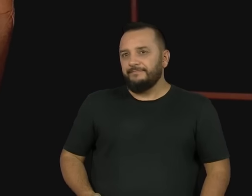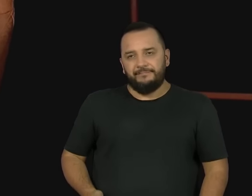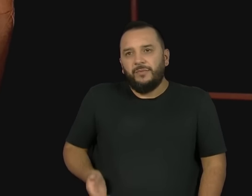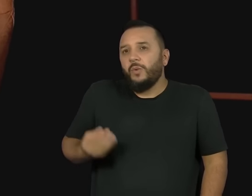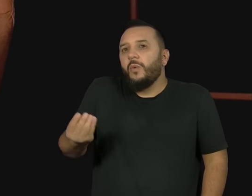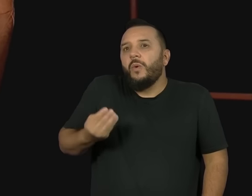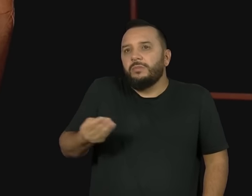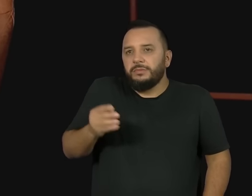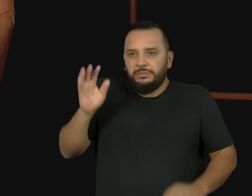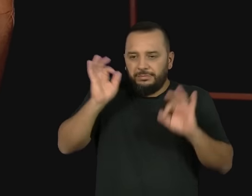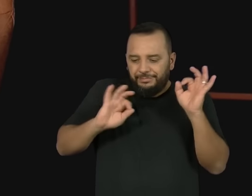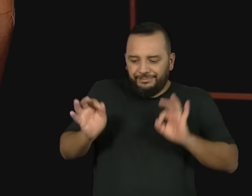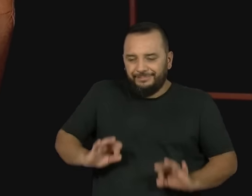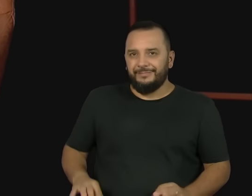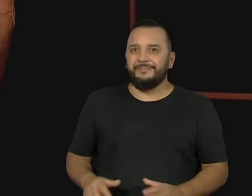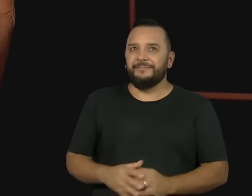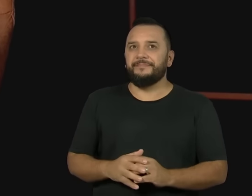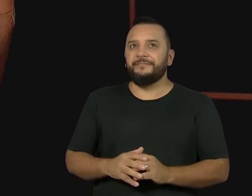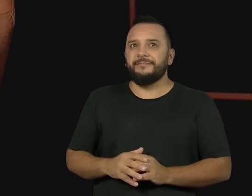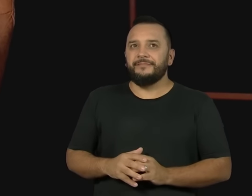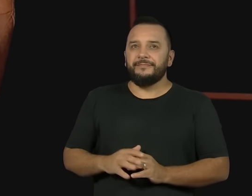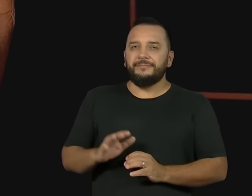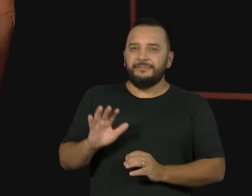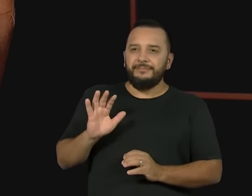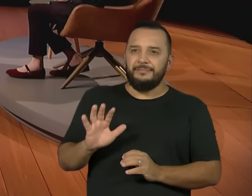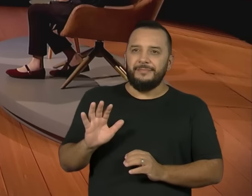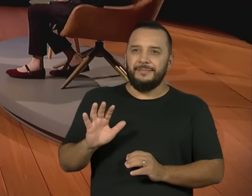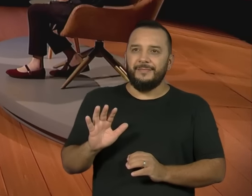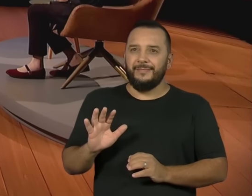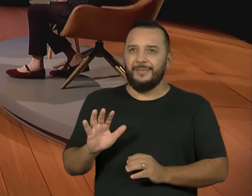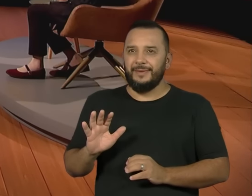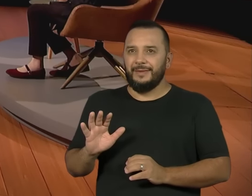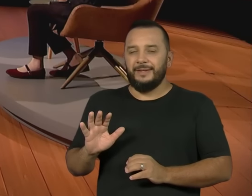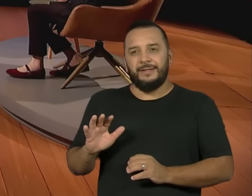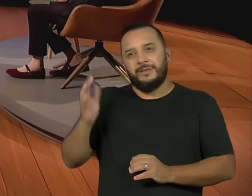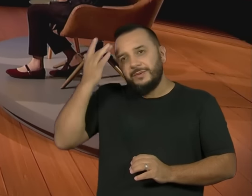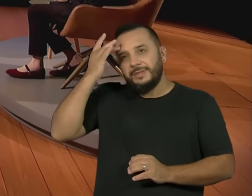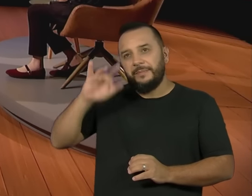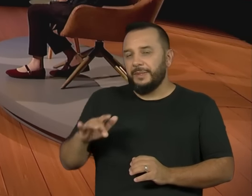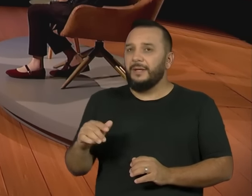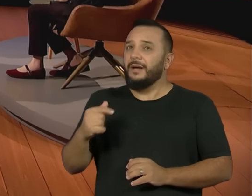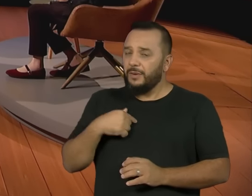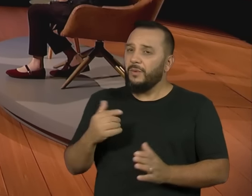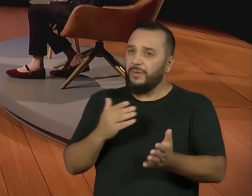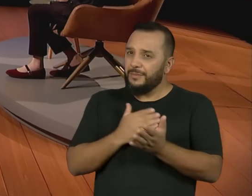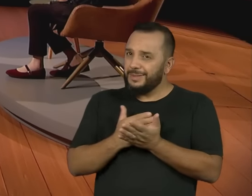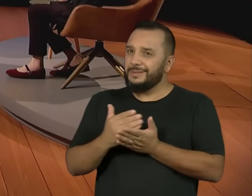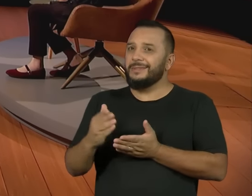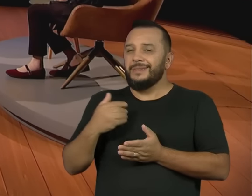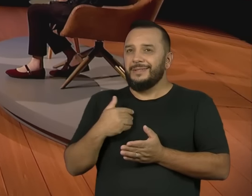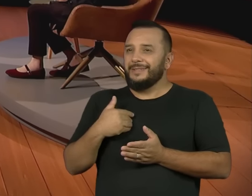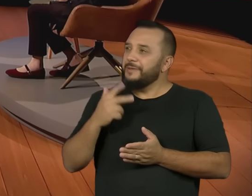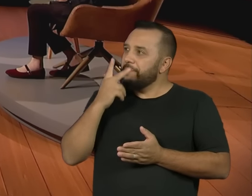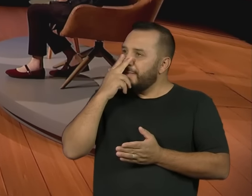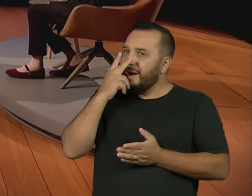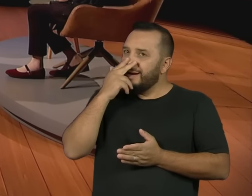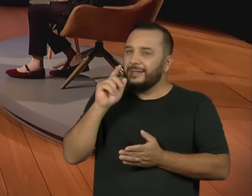que se vestir, mas não sabiam se comportar. Eu comecei a fazer uma espécie